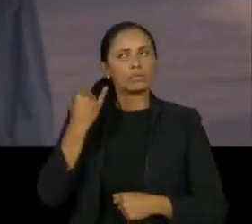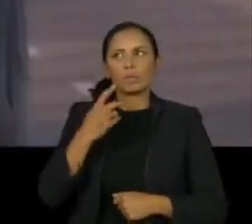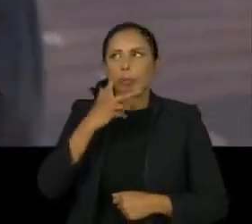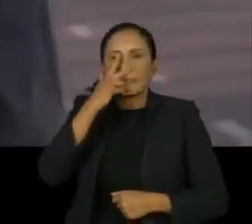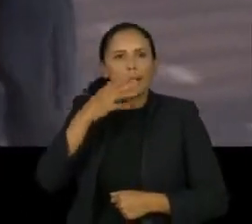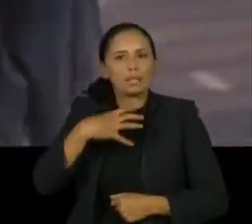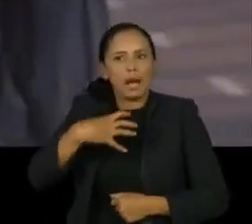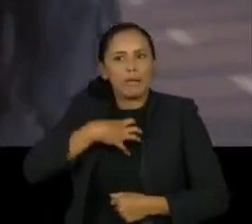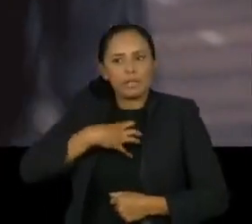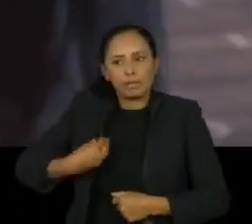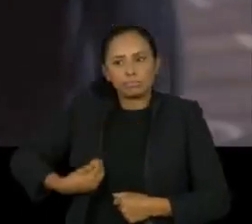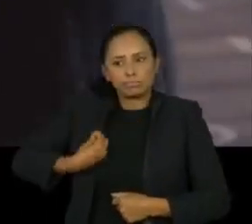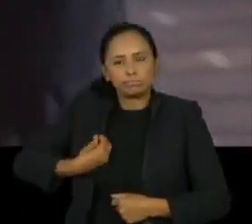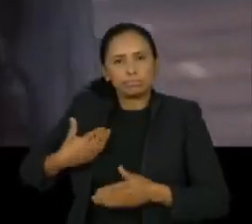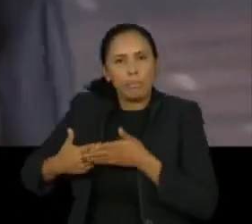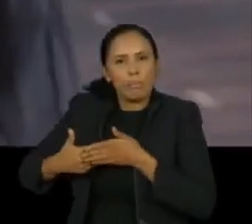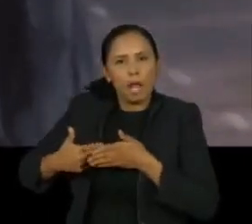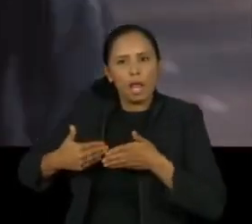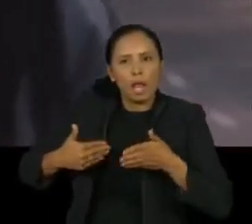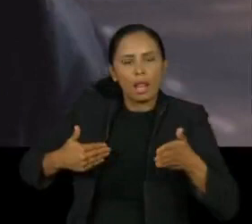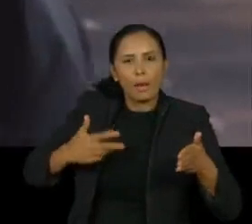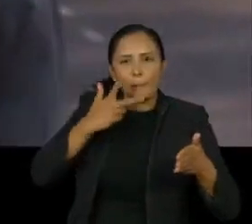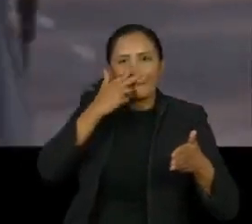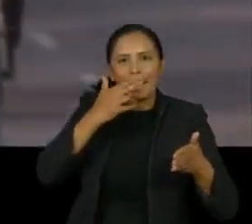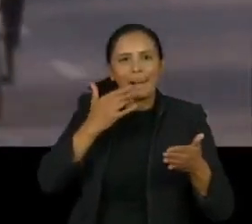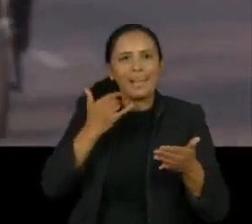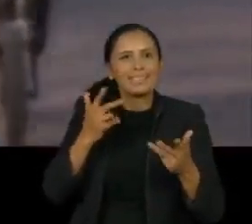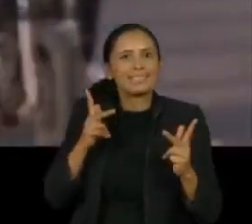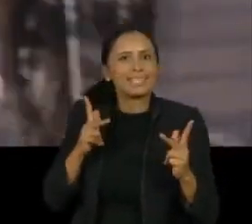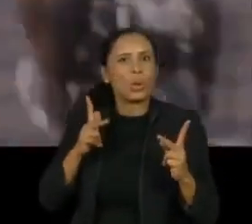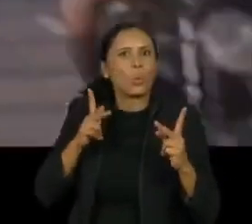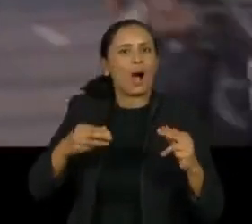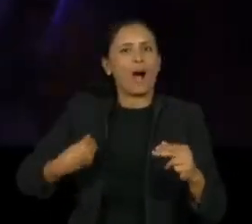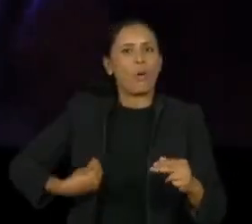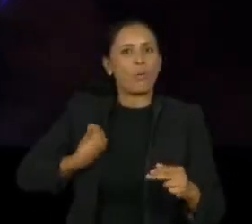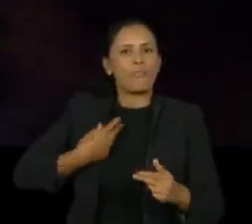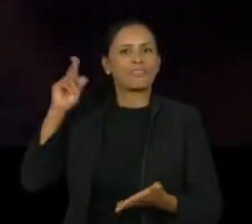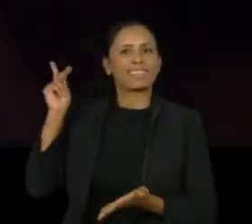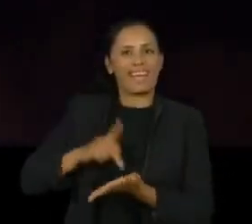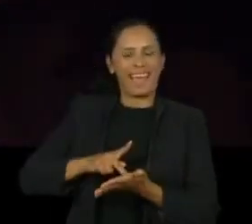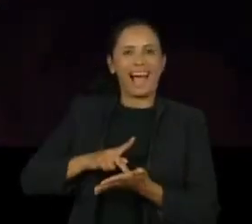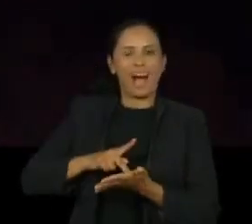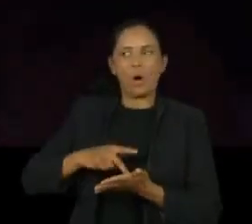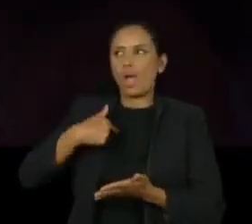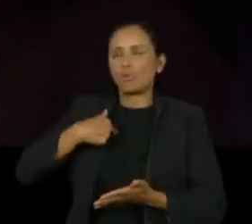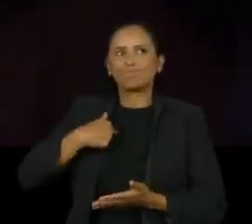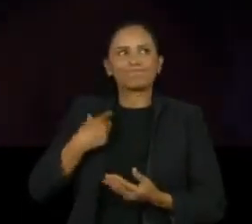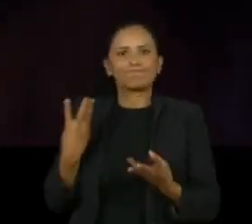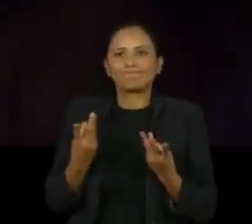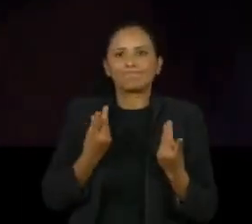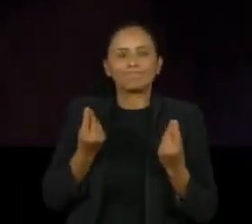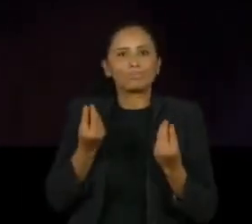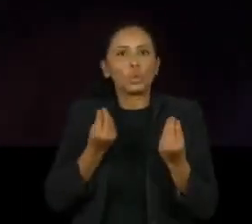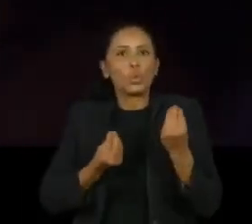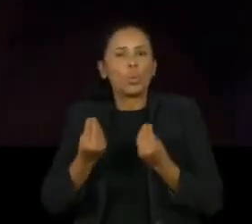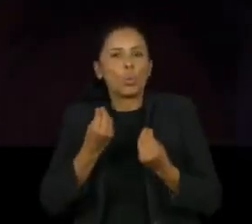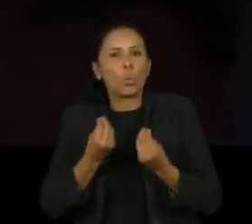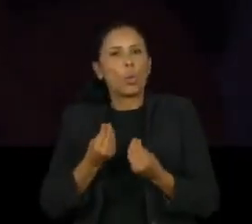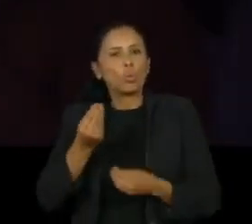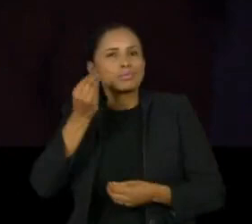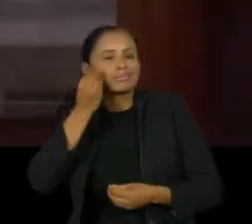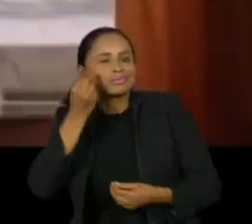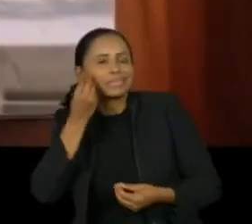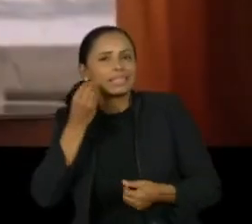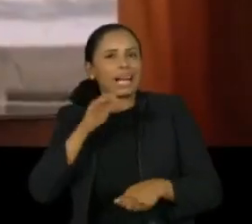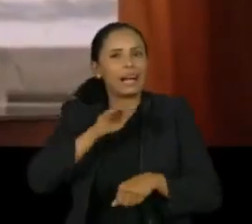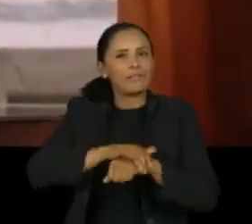que sem que eu necessariamente busque isso ativamente, né? Eu acho que a forma como eu tento, pelo menos, fazer